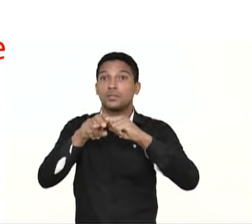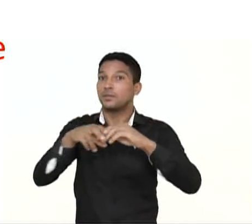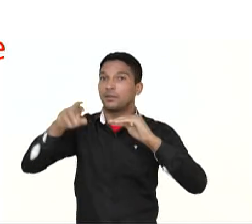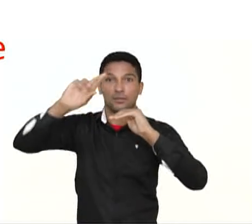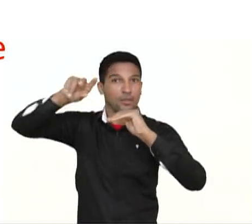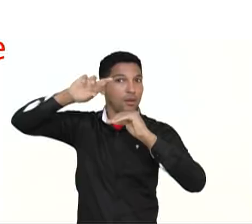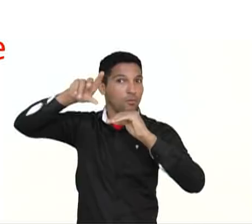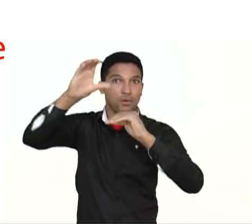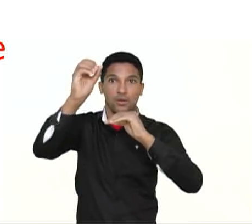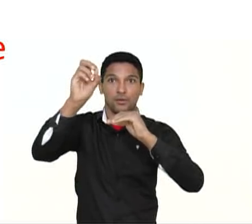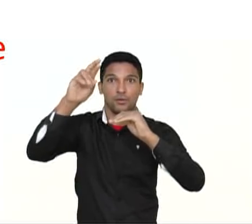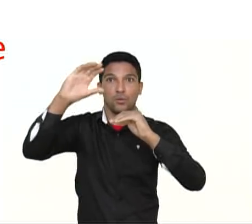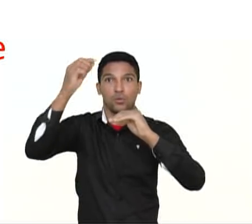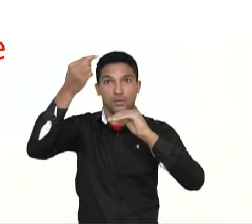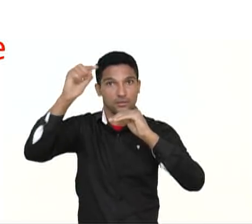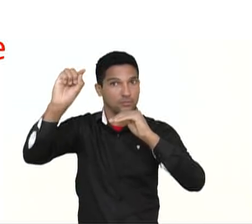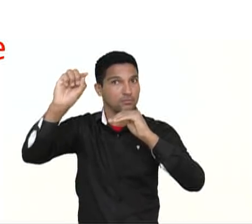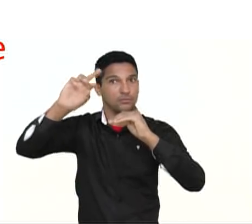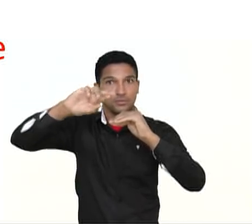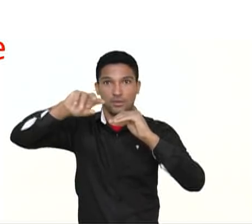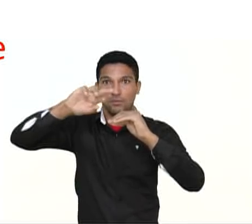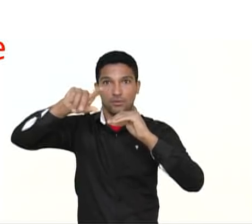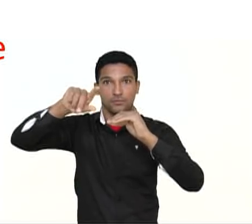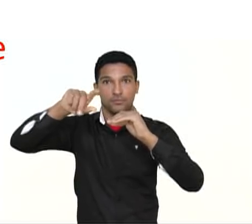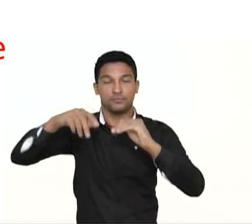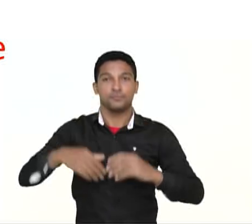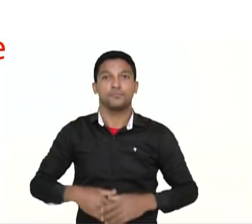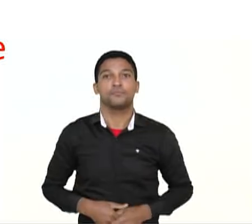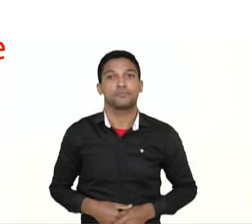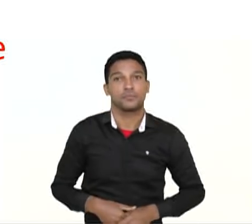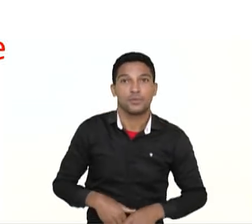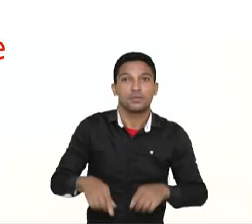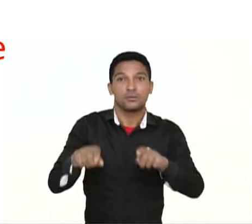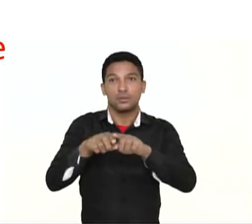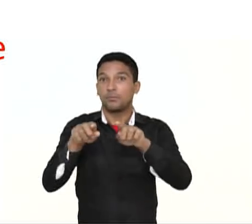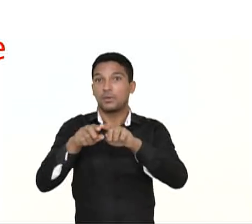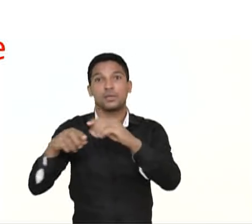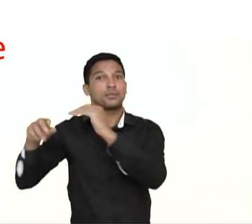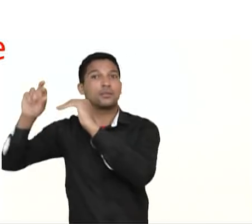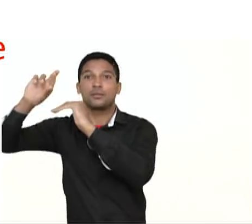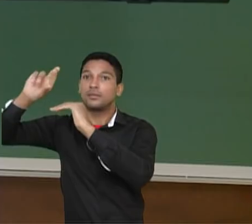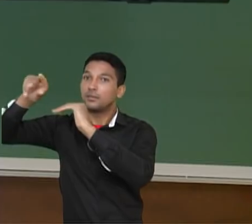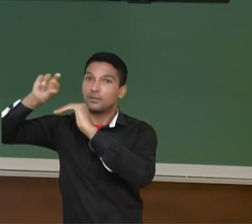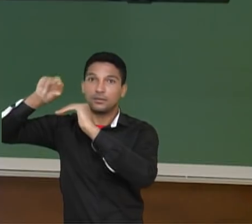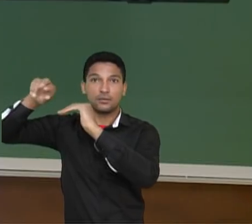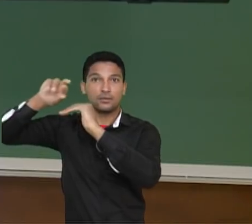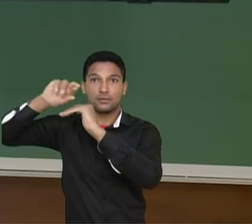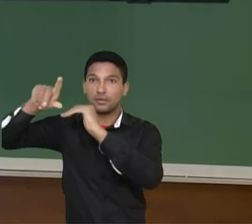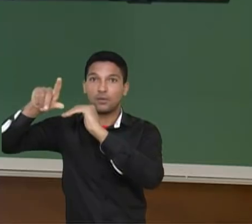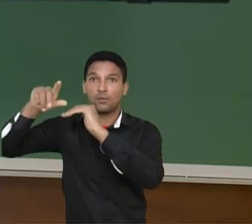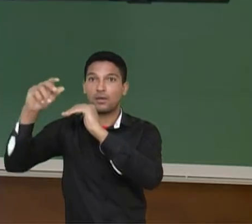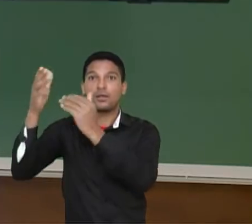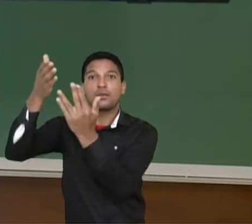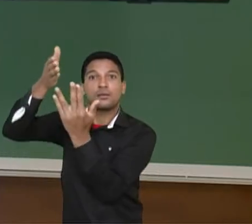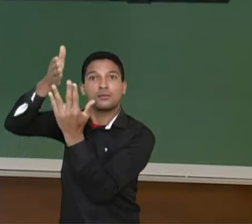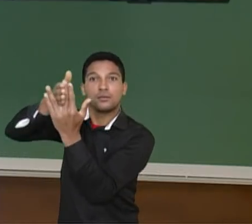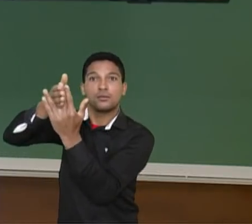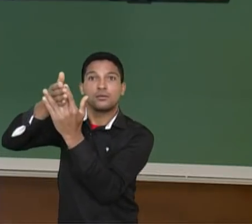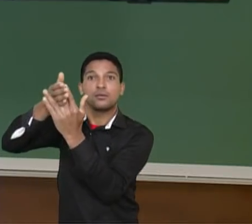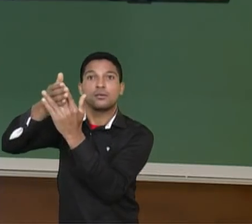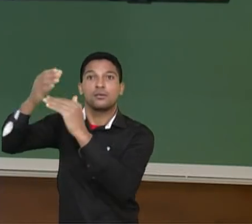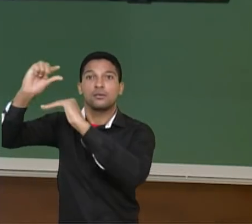não se configurando como uma oração, ele também não se configura como um período, porque o